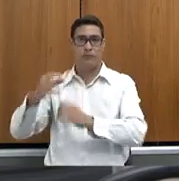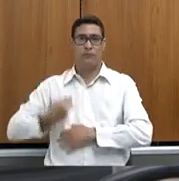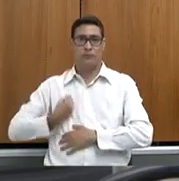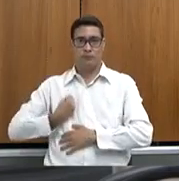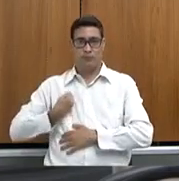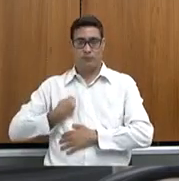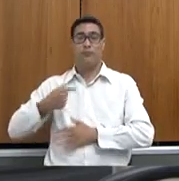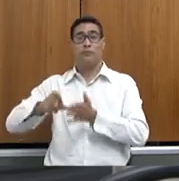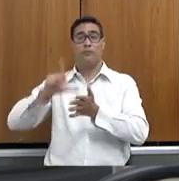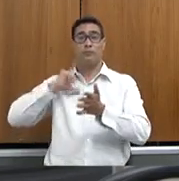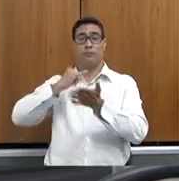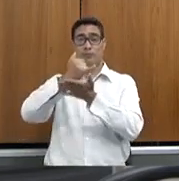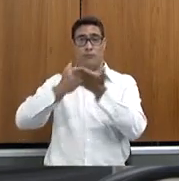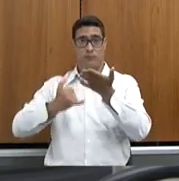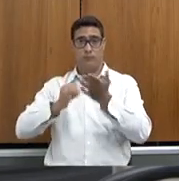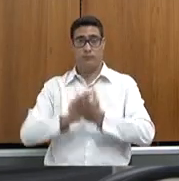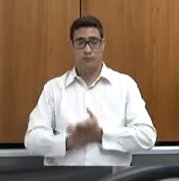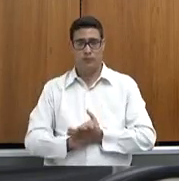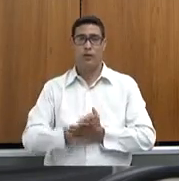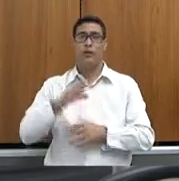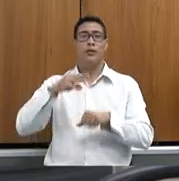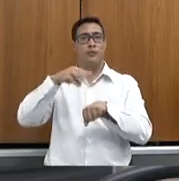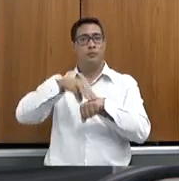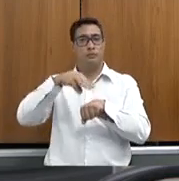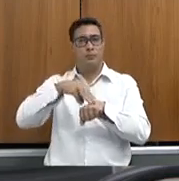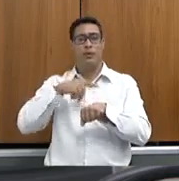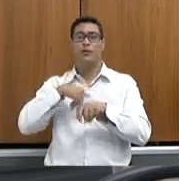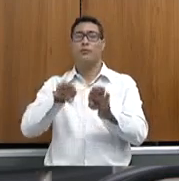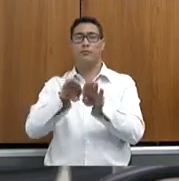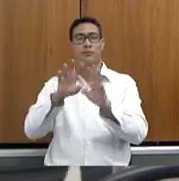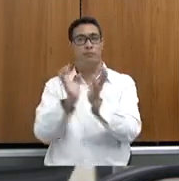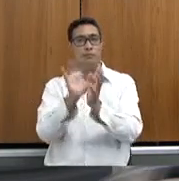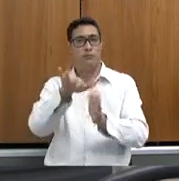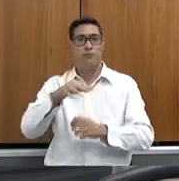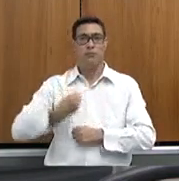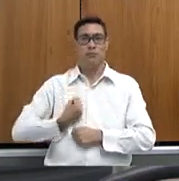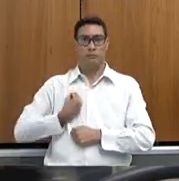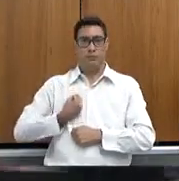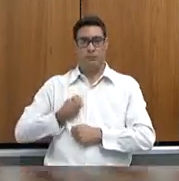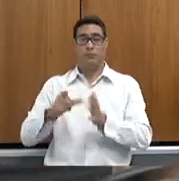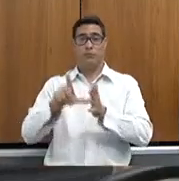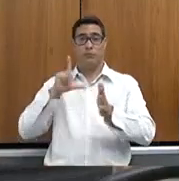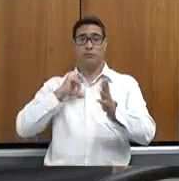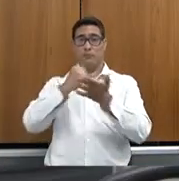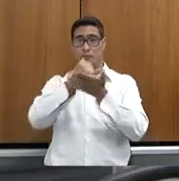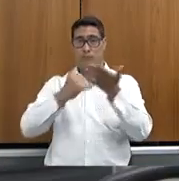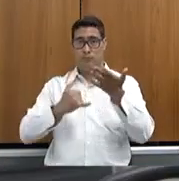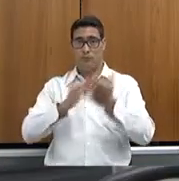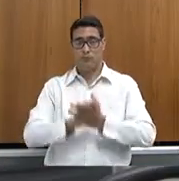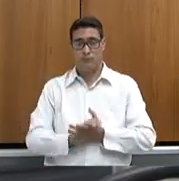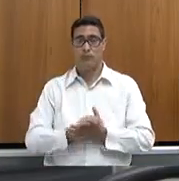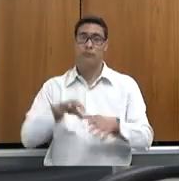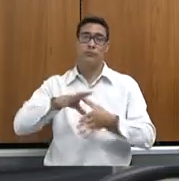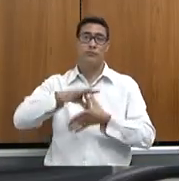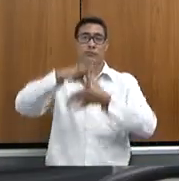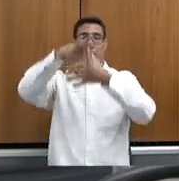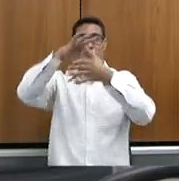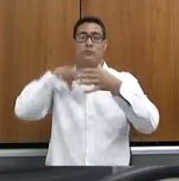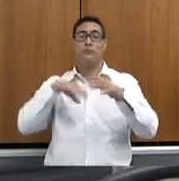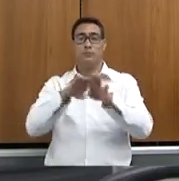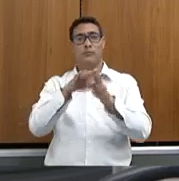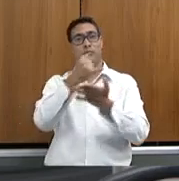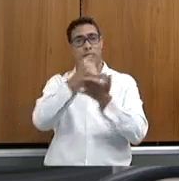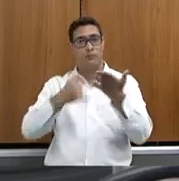por ordem de inscrição, membros das comissões participantes por ordem de inscrição, líderes por ordem de